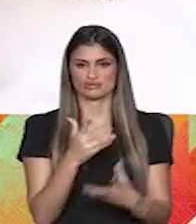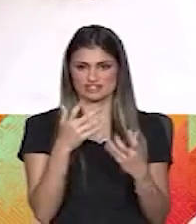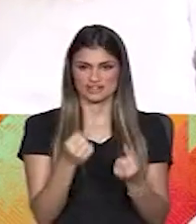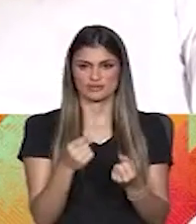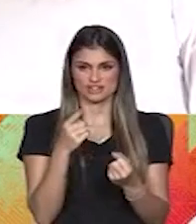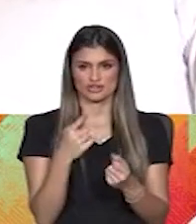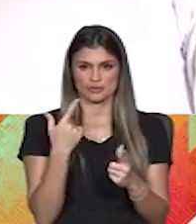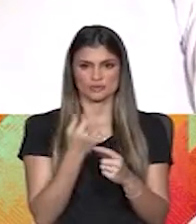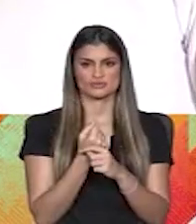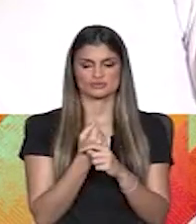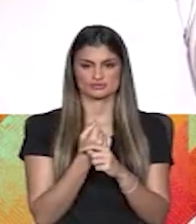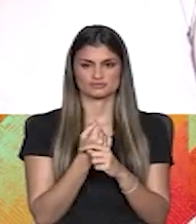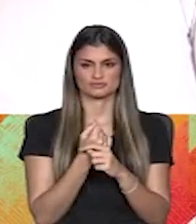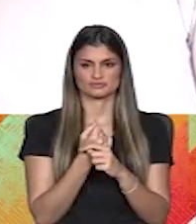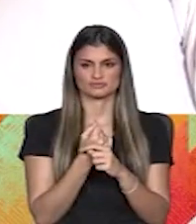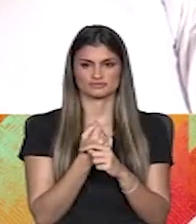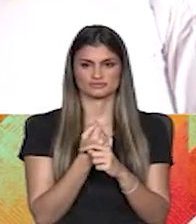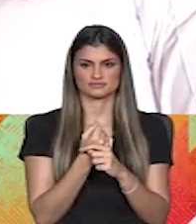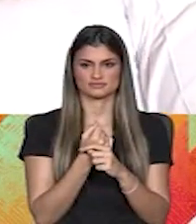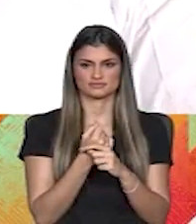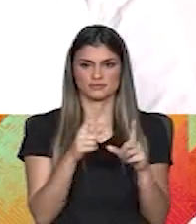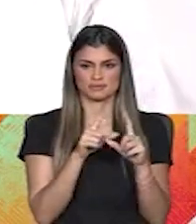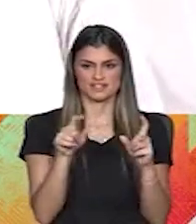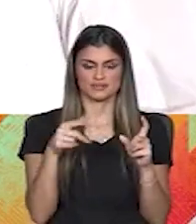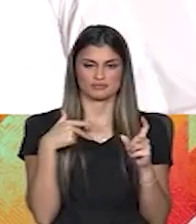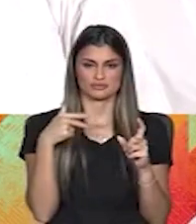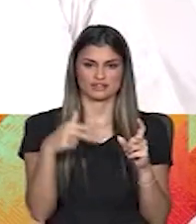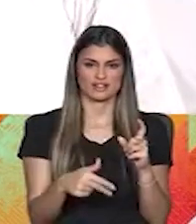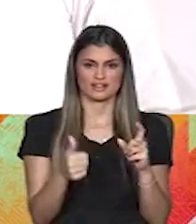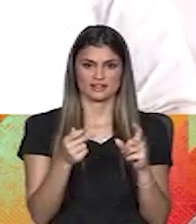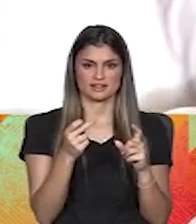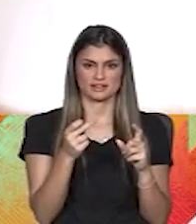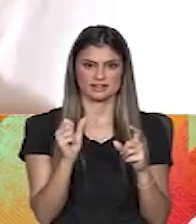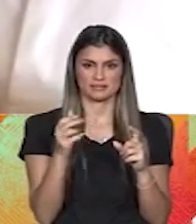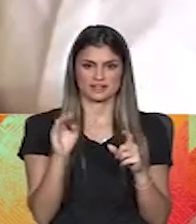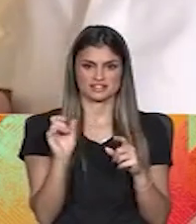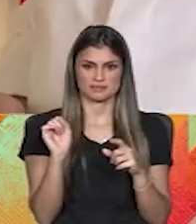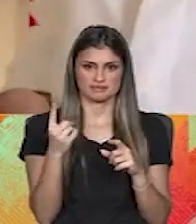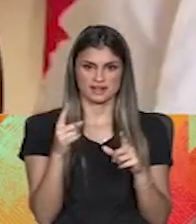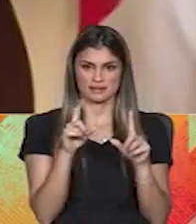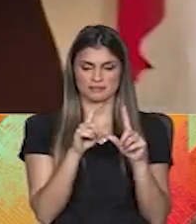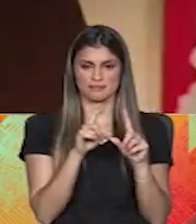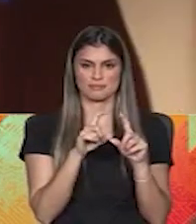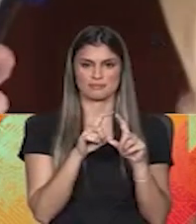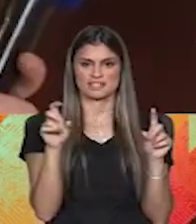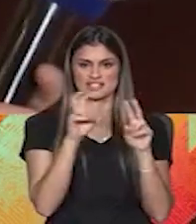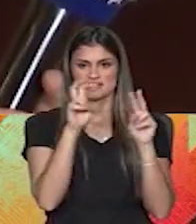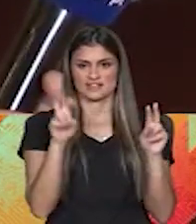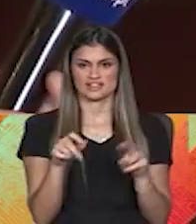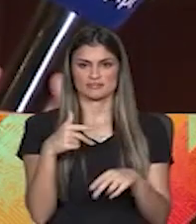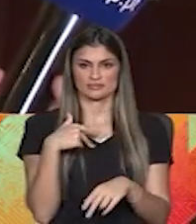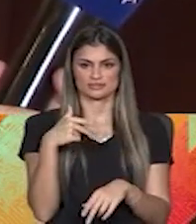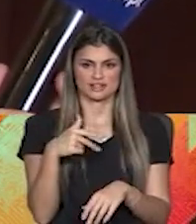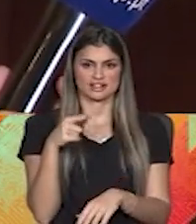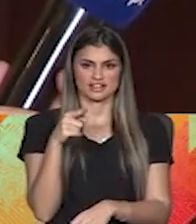as palavras que nós compramos uma empresa que é Portugal que é a primeira empresa certificada em Portugal mesmo para